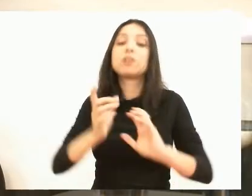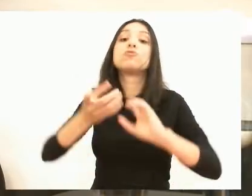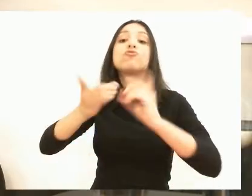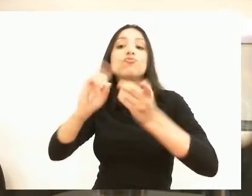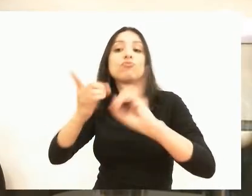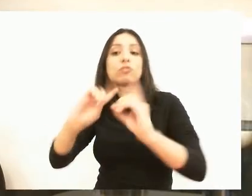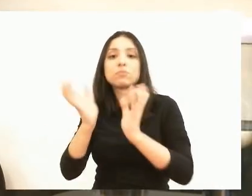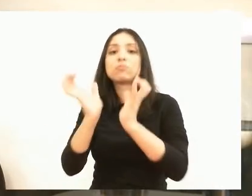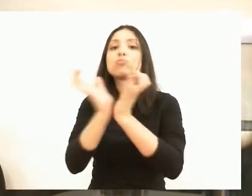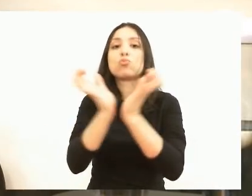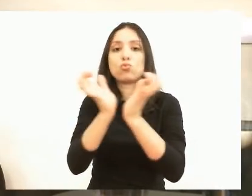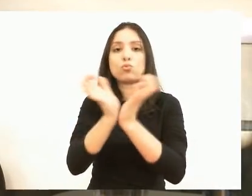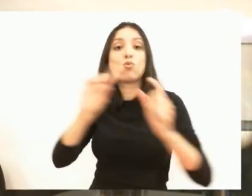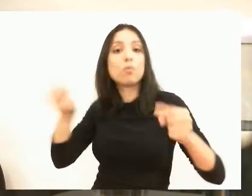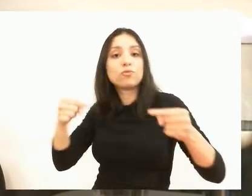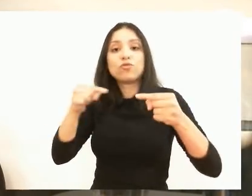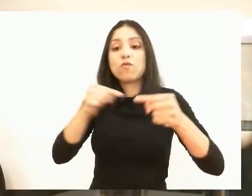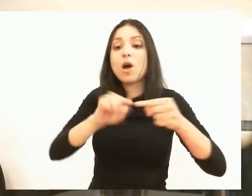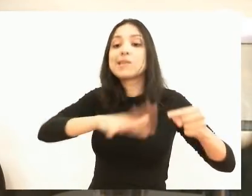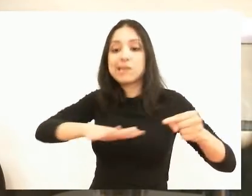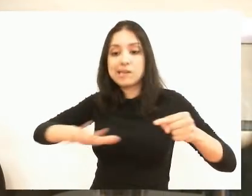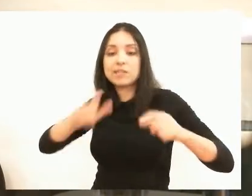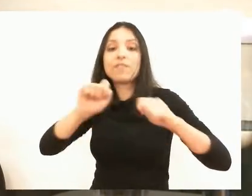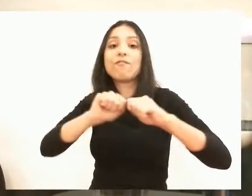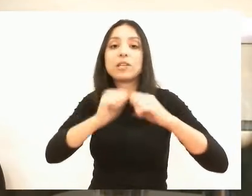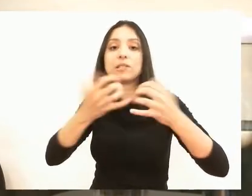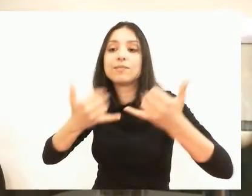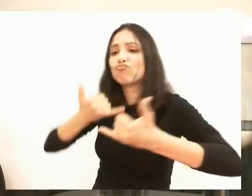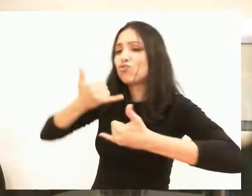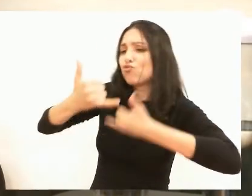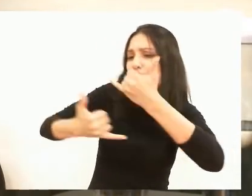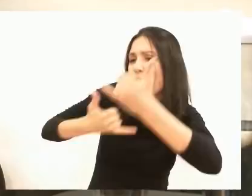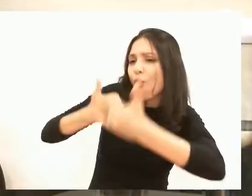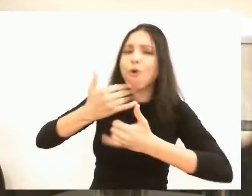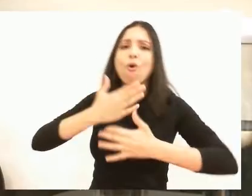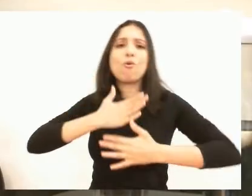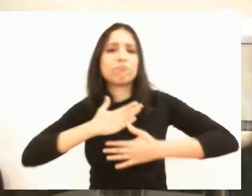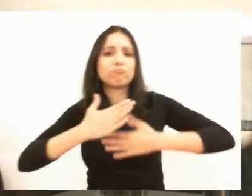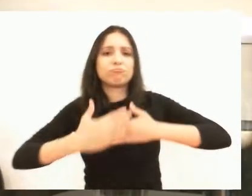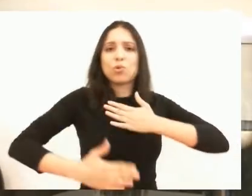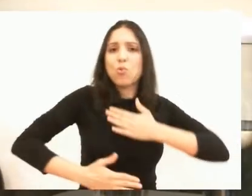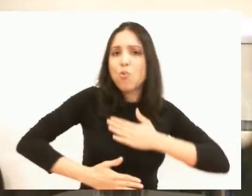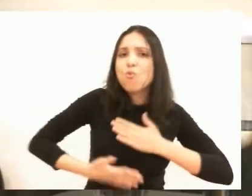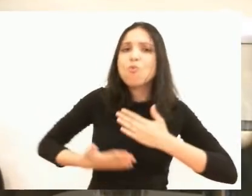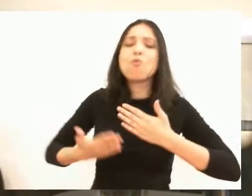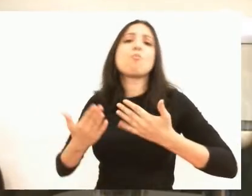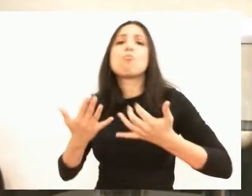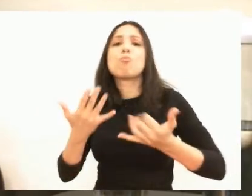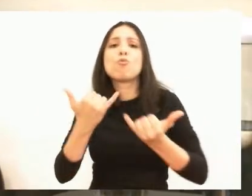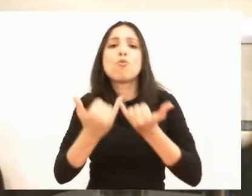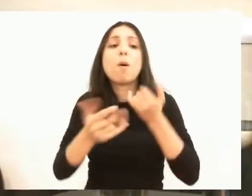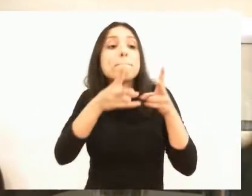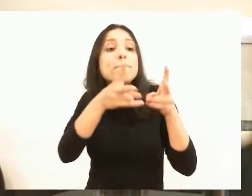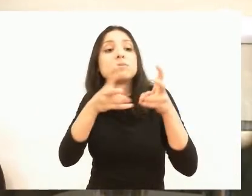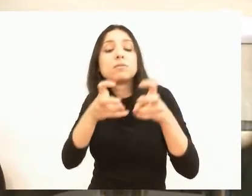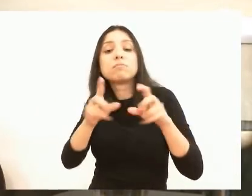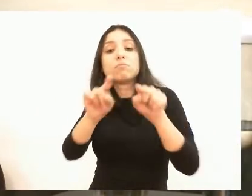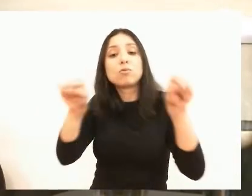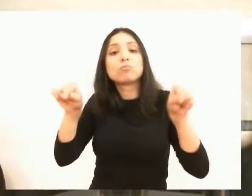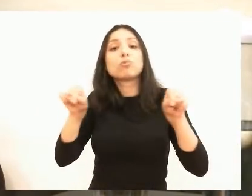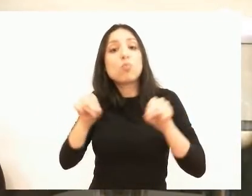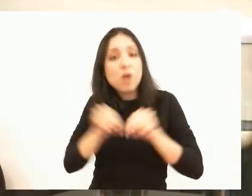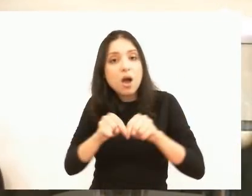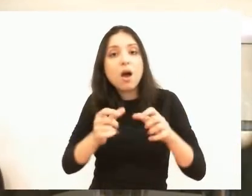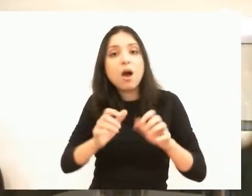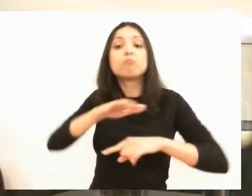estabelecendo os jogos corporais de relações a acia o espaço ao outro então